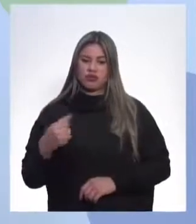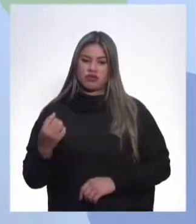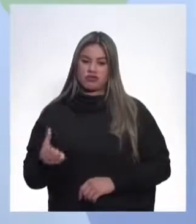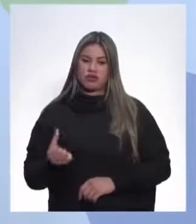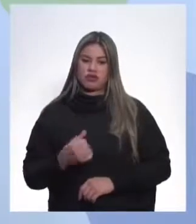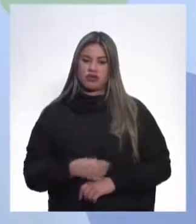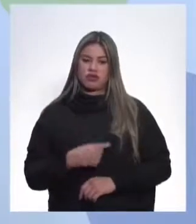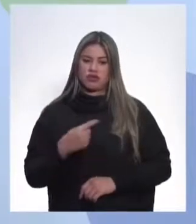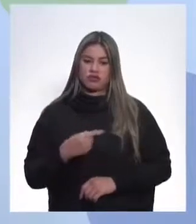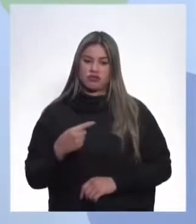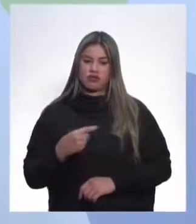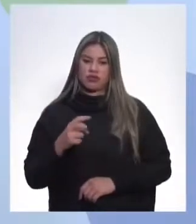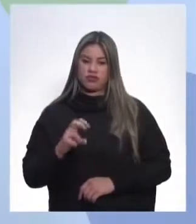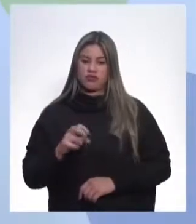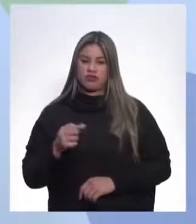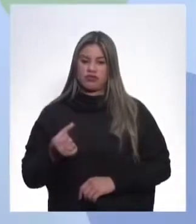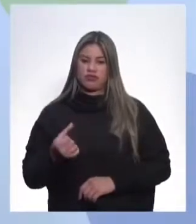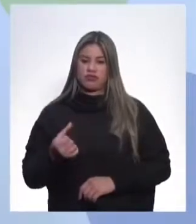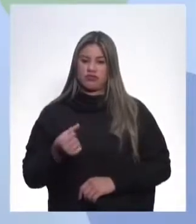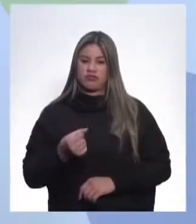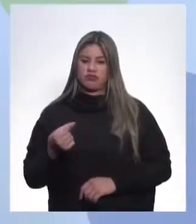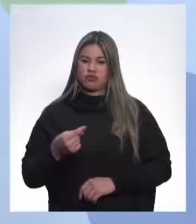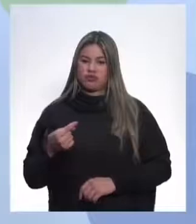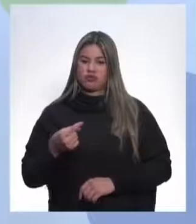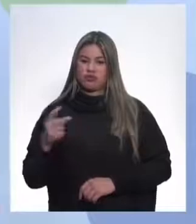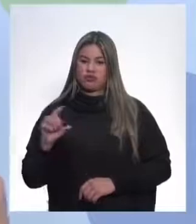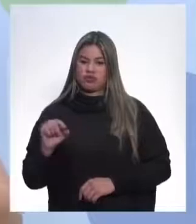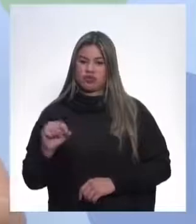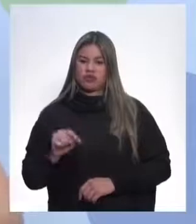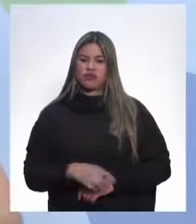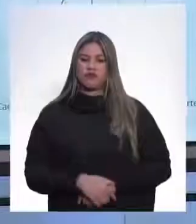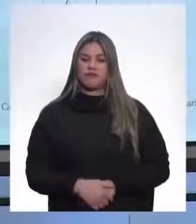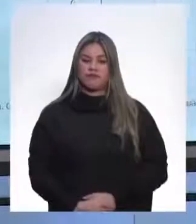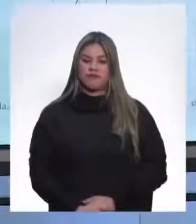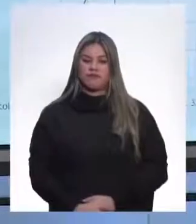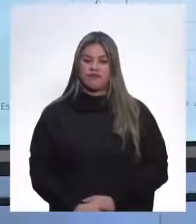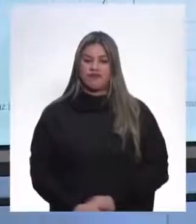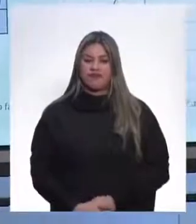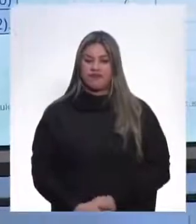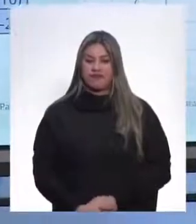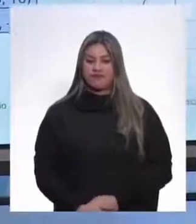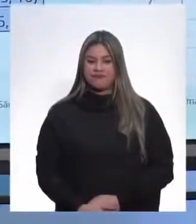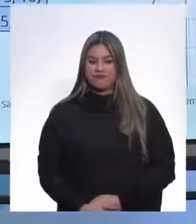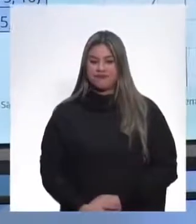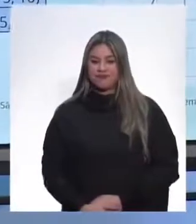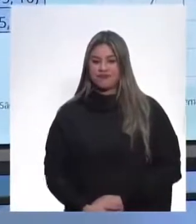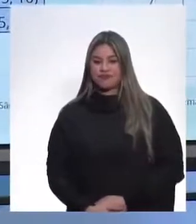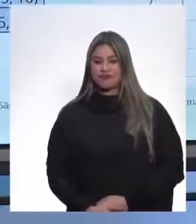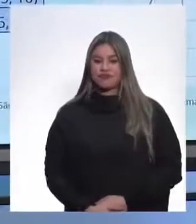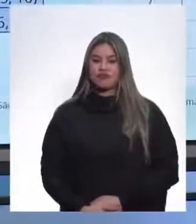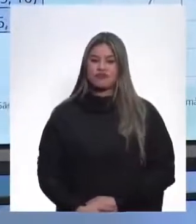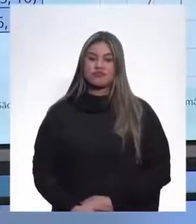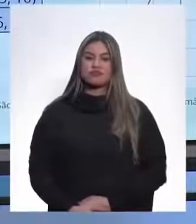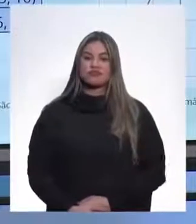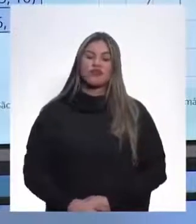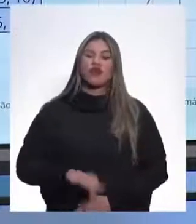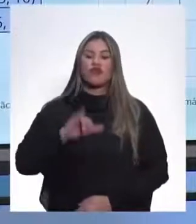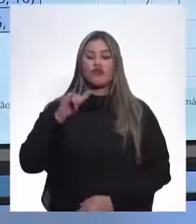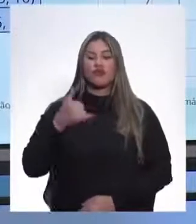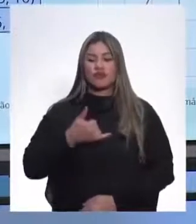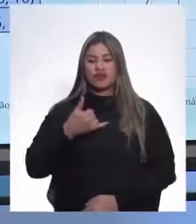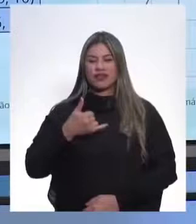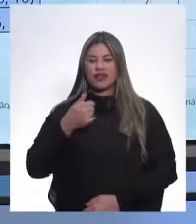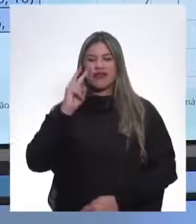um, menos 5 e menos 10, Ale. Então, vou até aproveitar aqui que eu vi, eu não vou lembrar o nome de quem